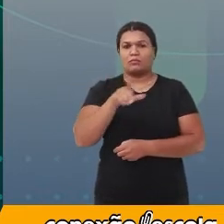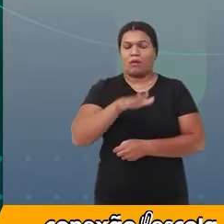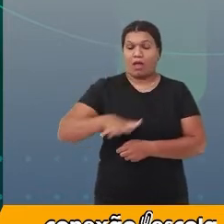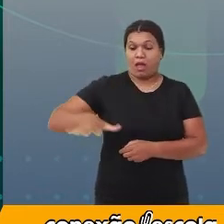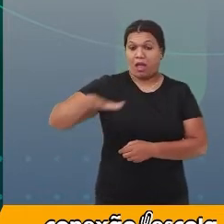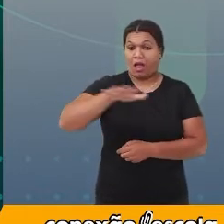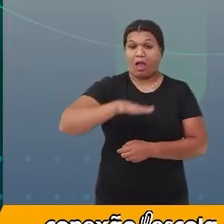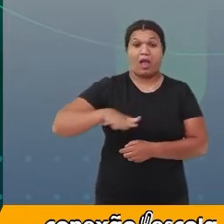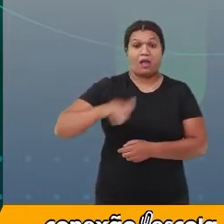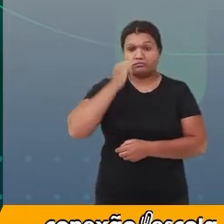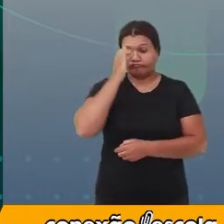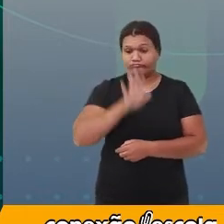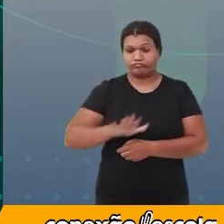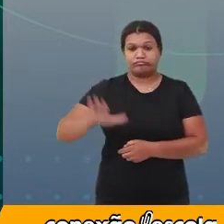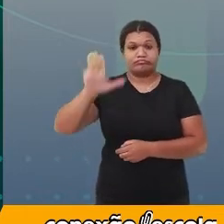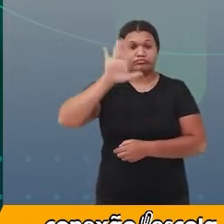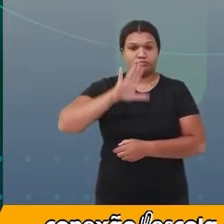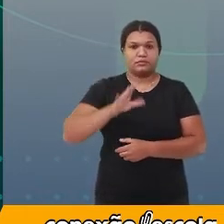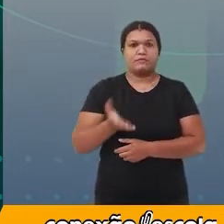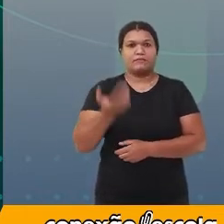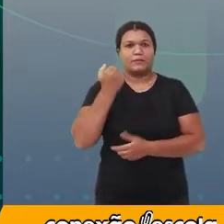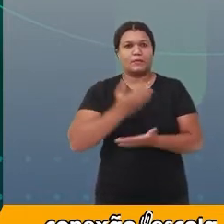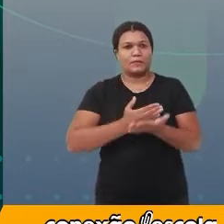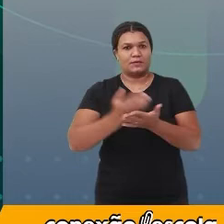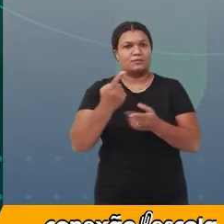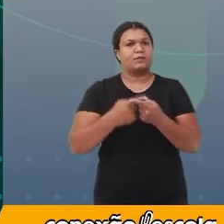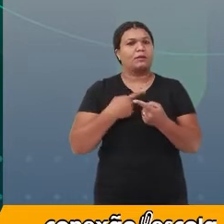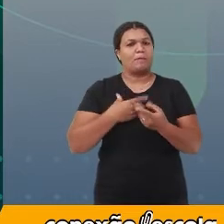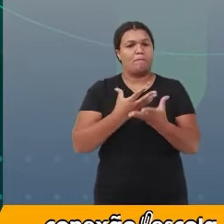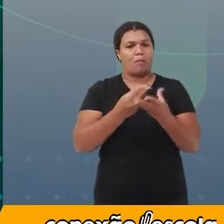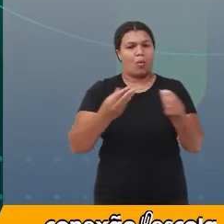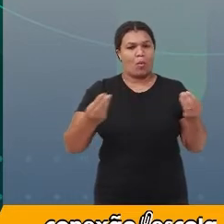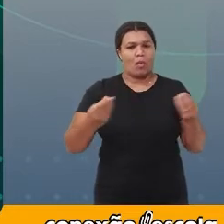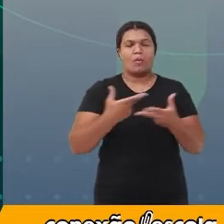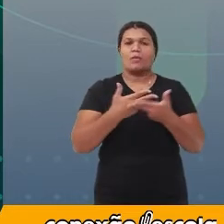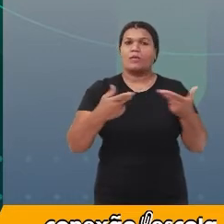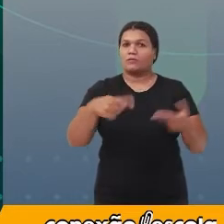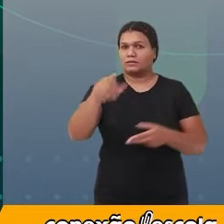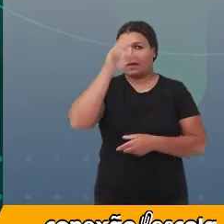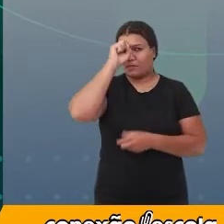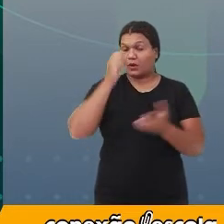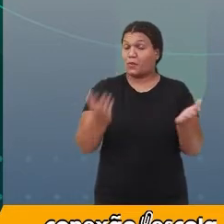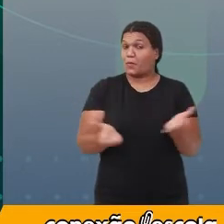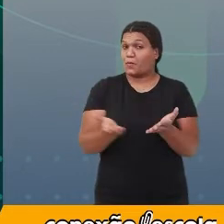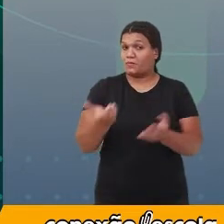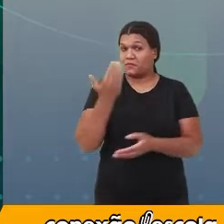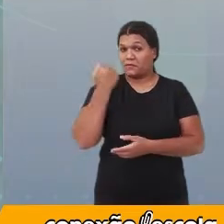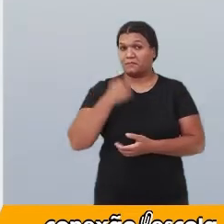Figuras. Vamos começar porque tem muita coisa para você aprender conosco hoje.